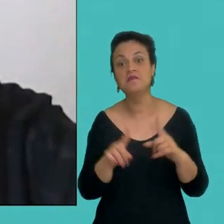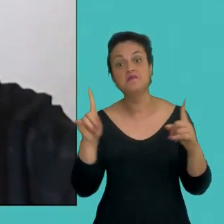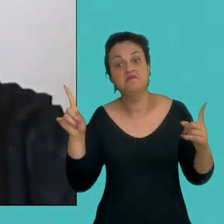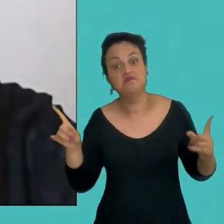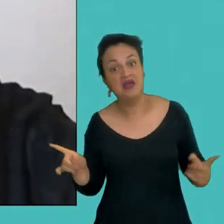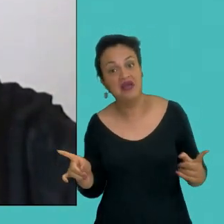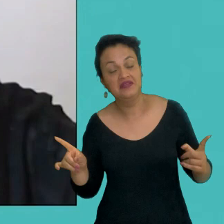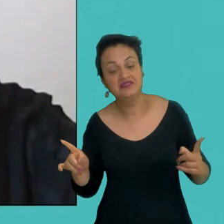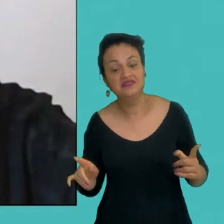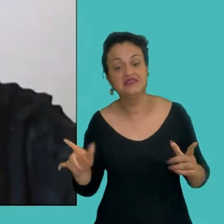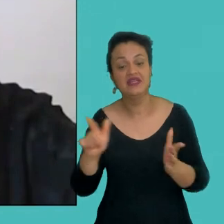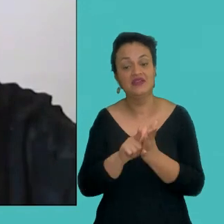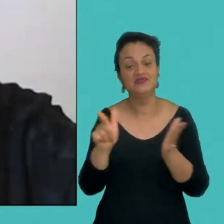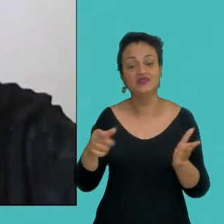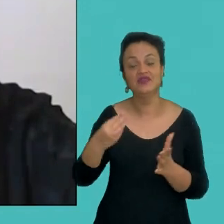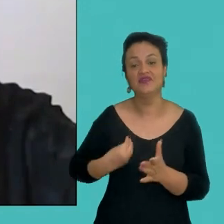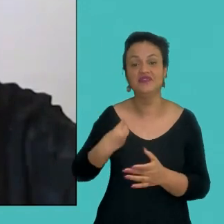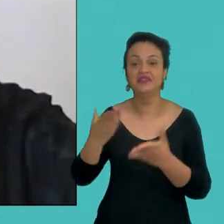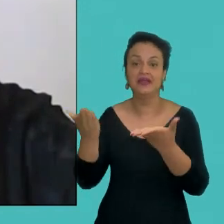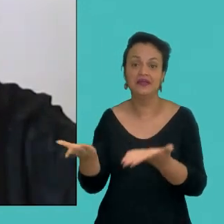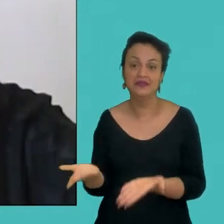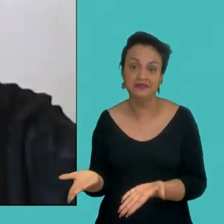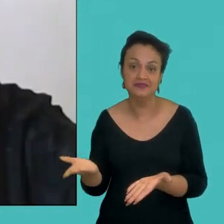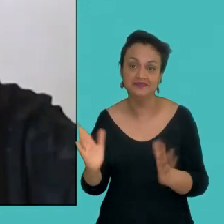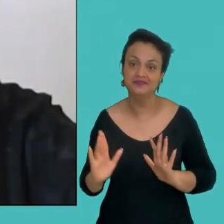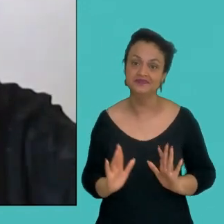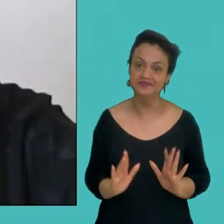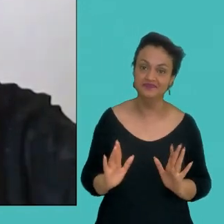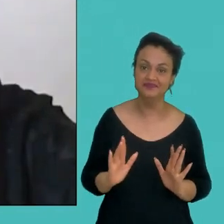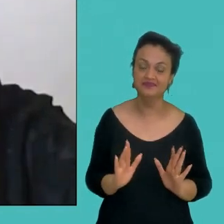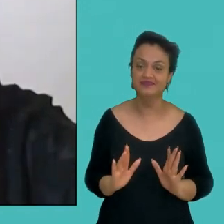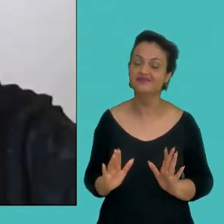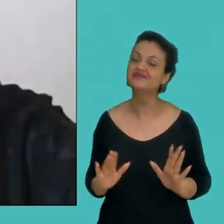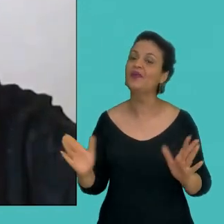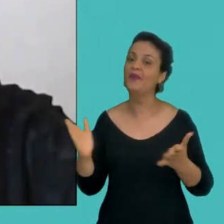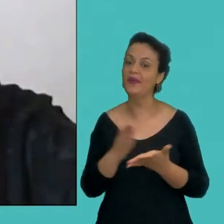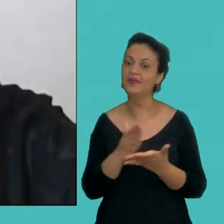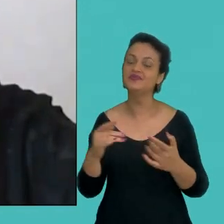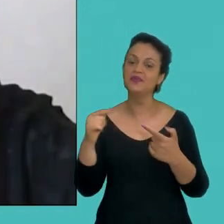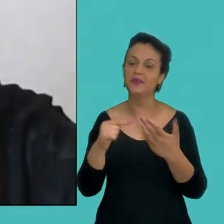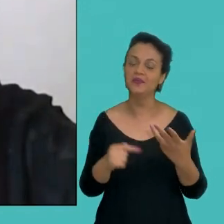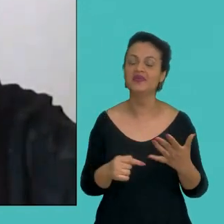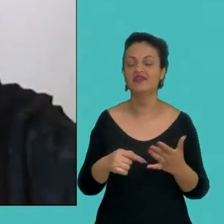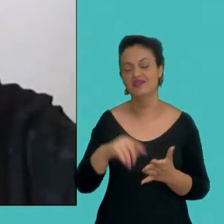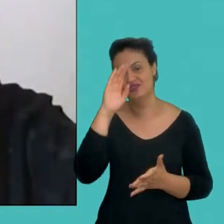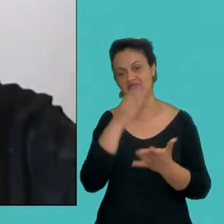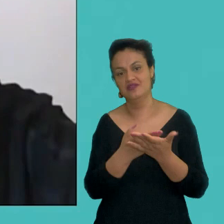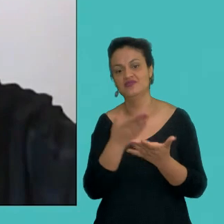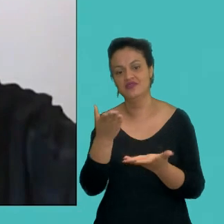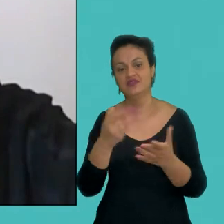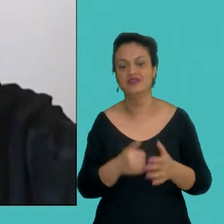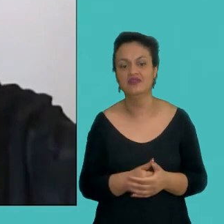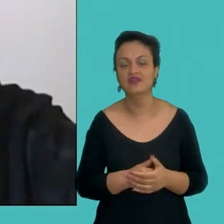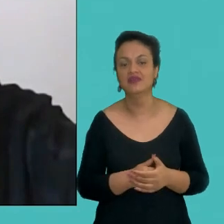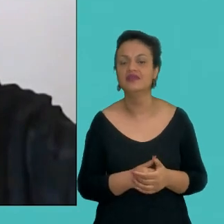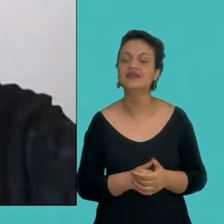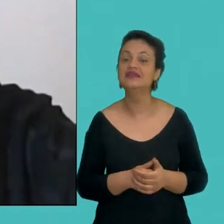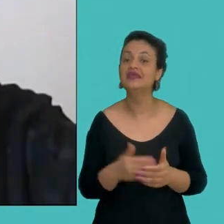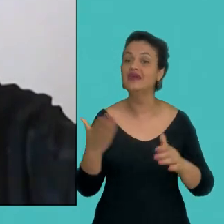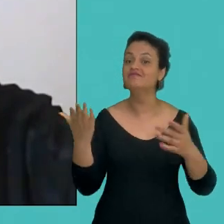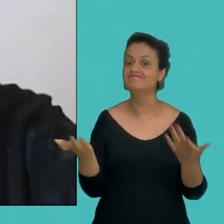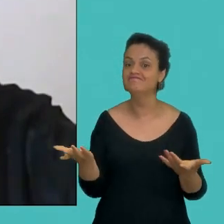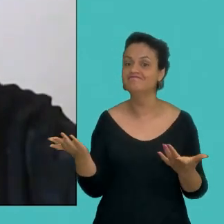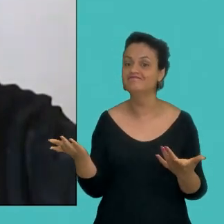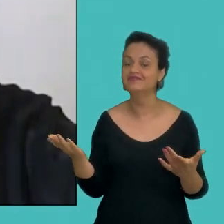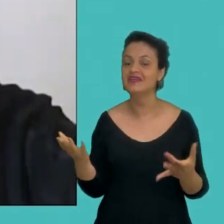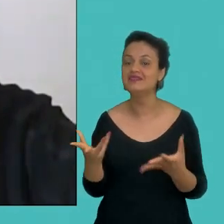caiu, que foi publicado, mas saiu em tal jornal. Então, tem alguma coisa a ver com a veracidade objetiva dos fatos. É